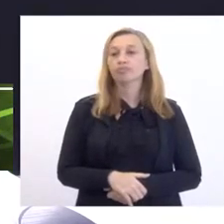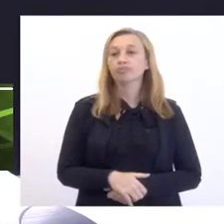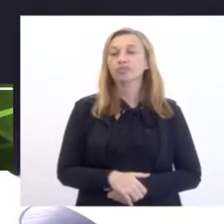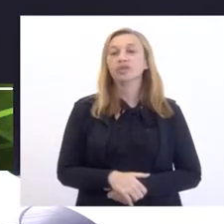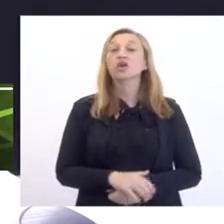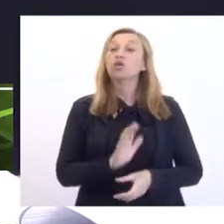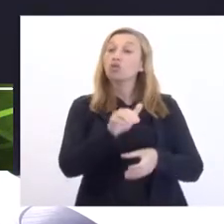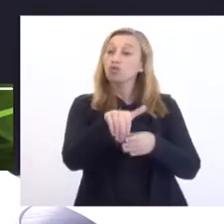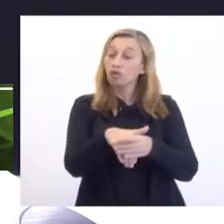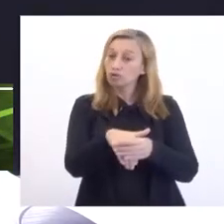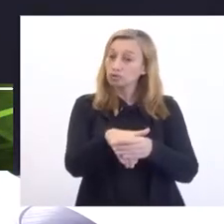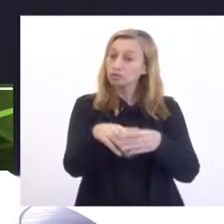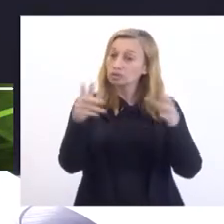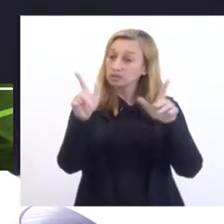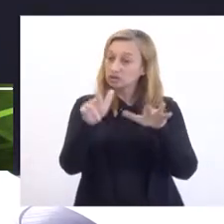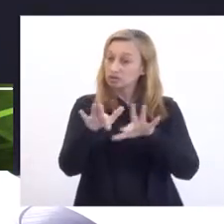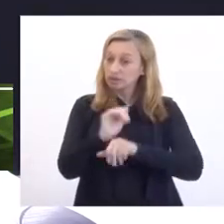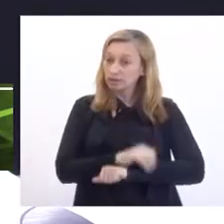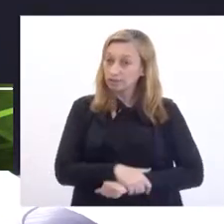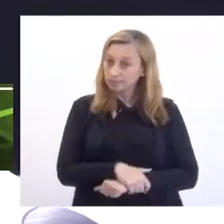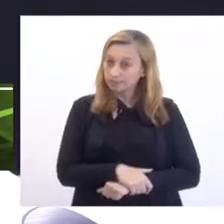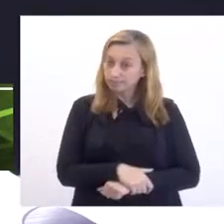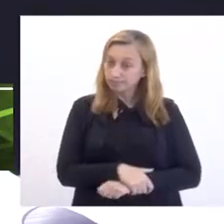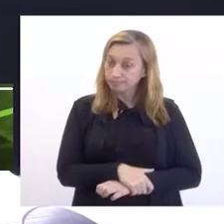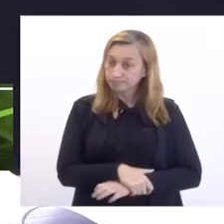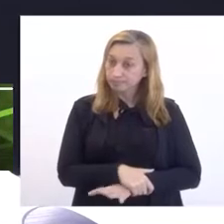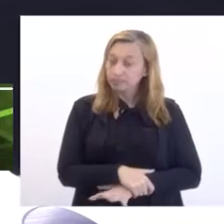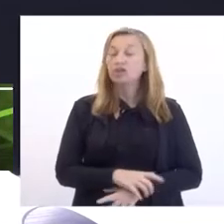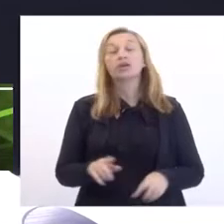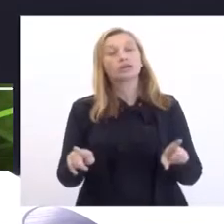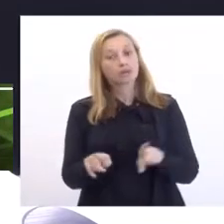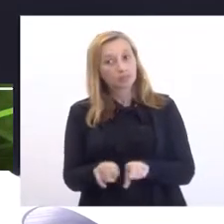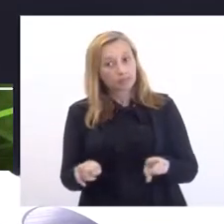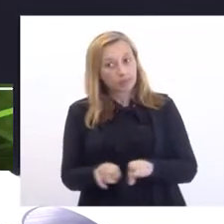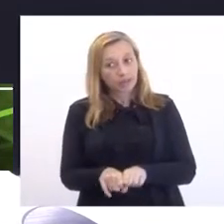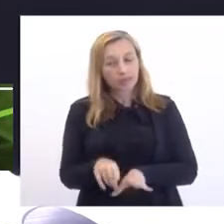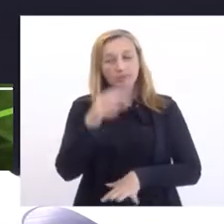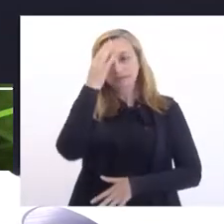são votos distintos. Além do mais,